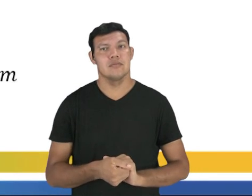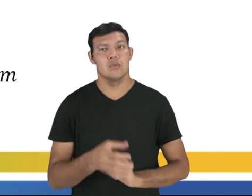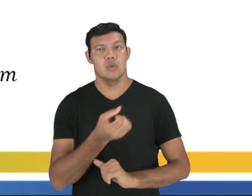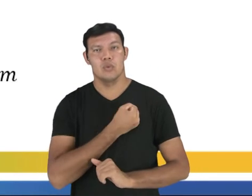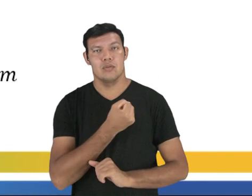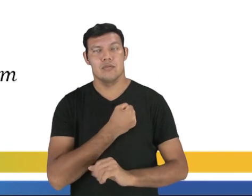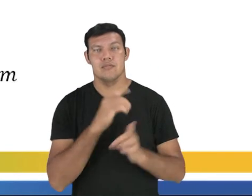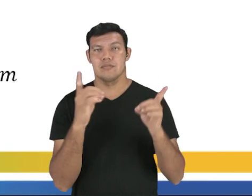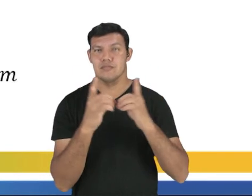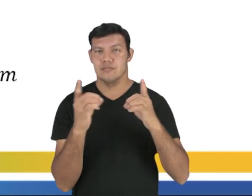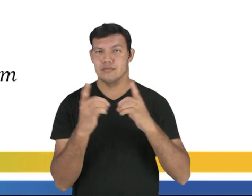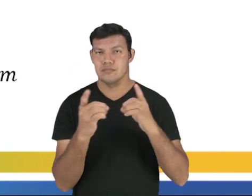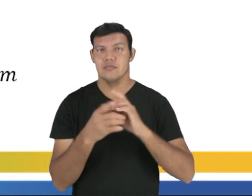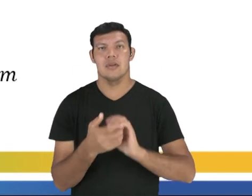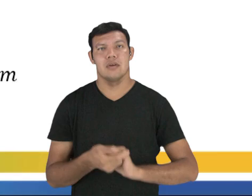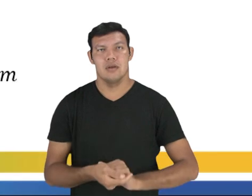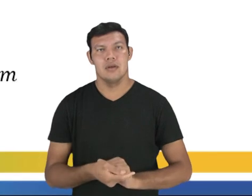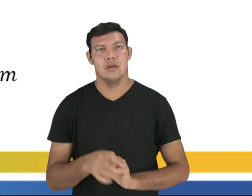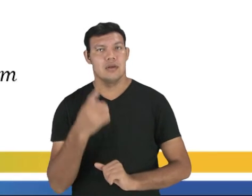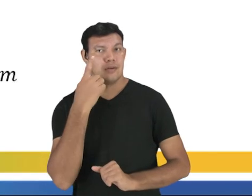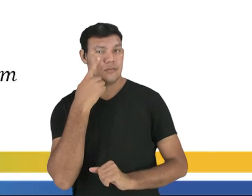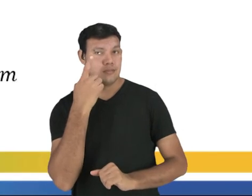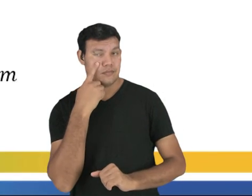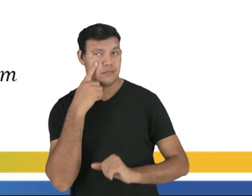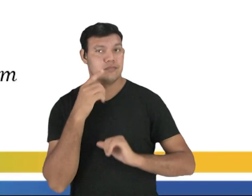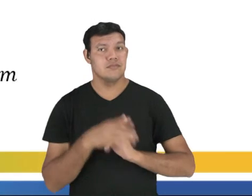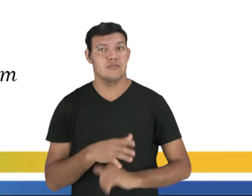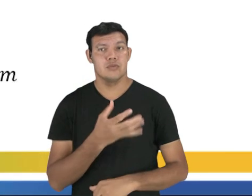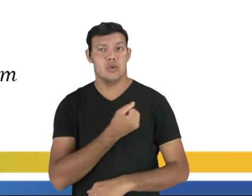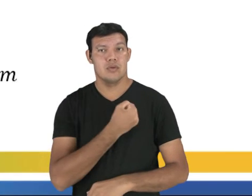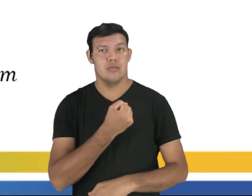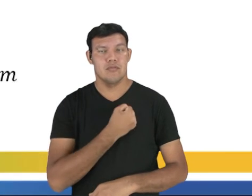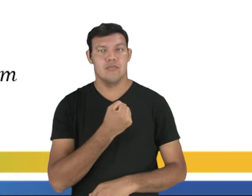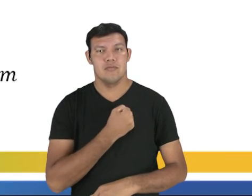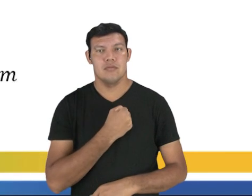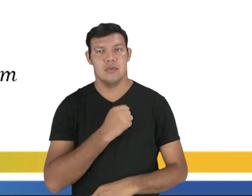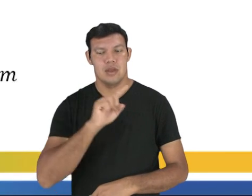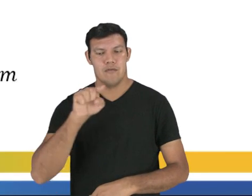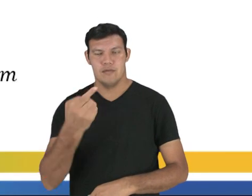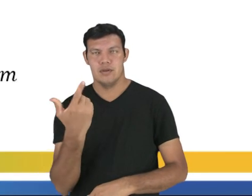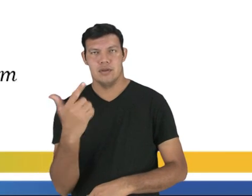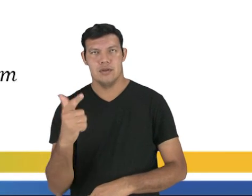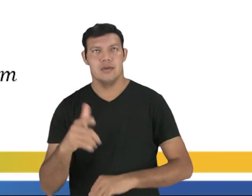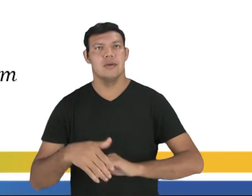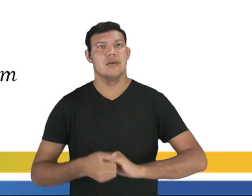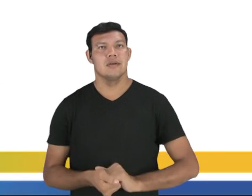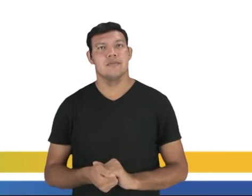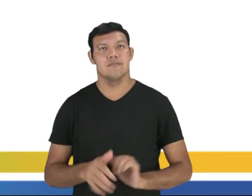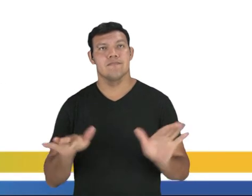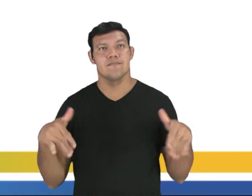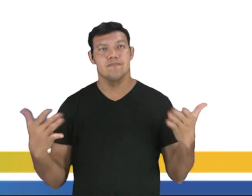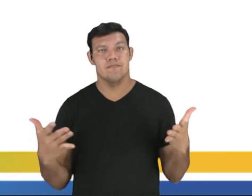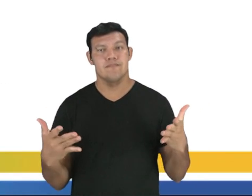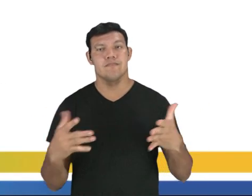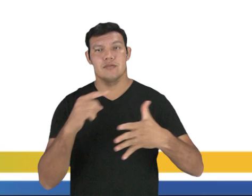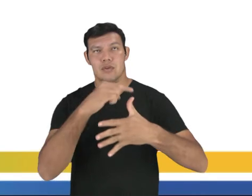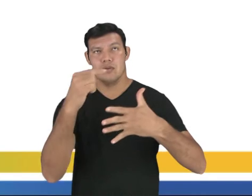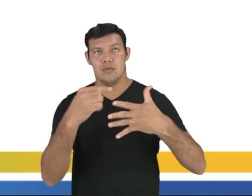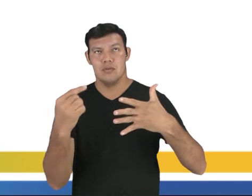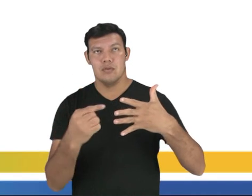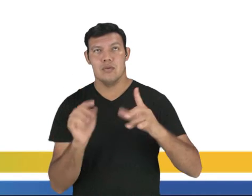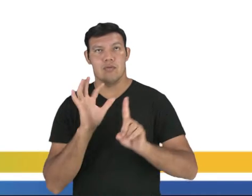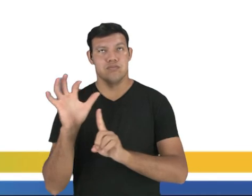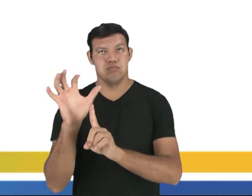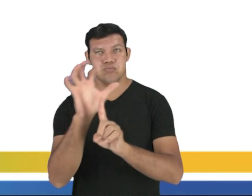tabela ali em valores didáticos. Né? Você vê ali que são valores onde não são decimais. Né? E